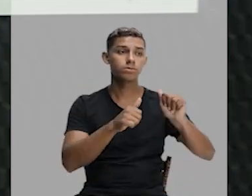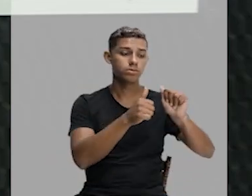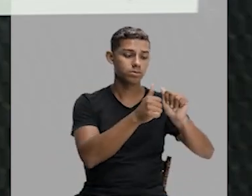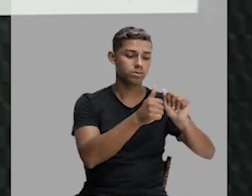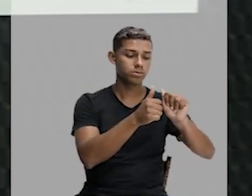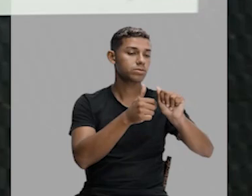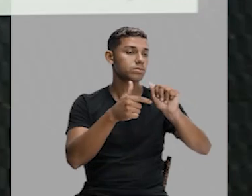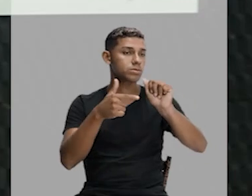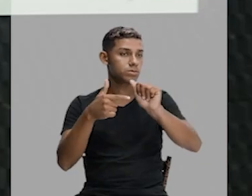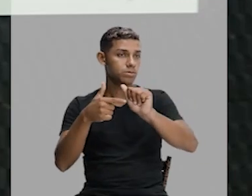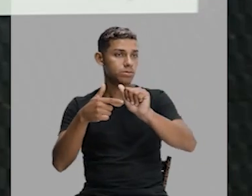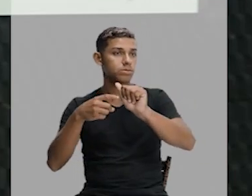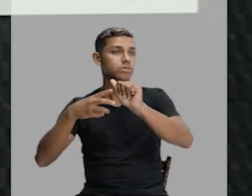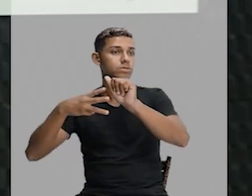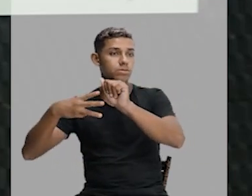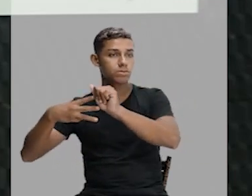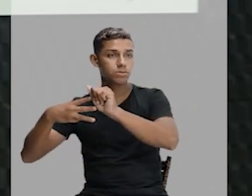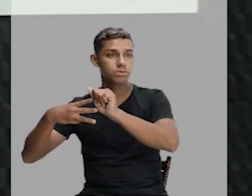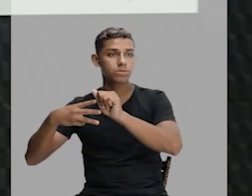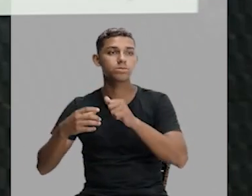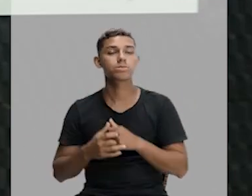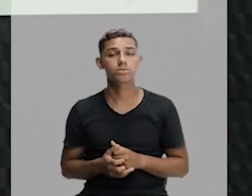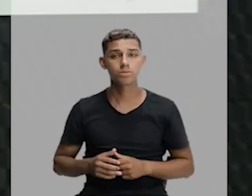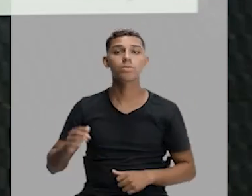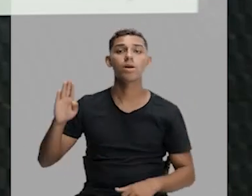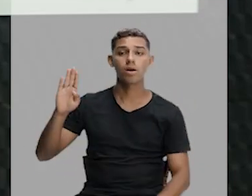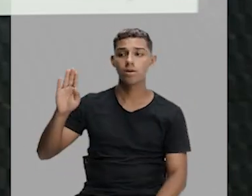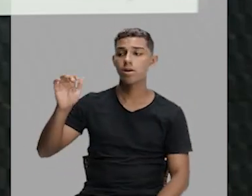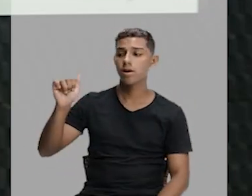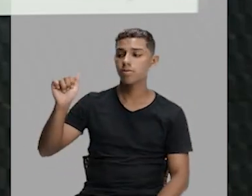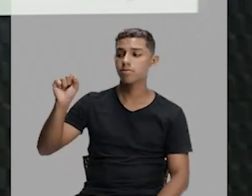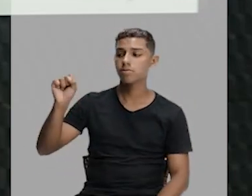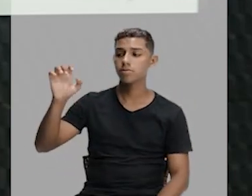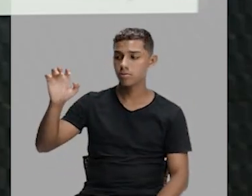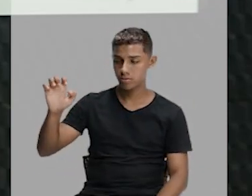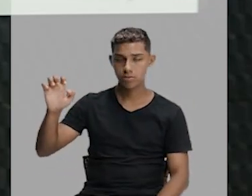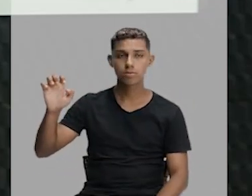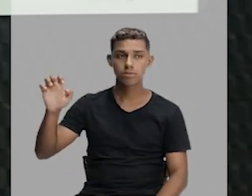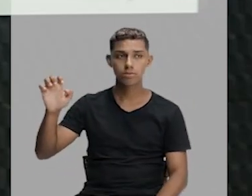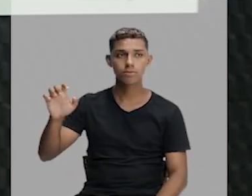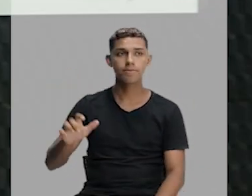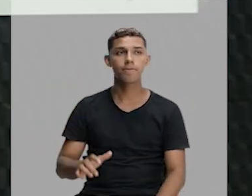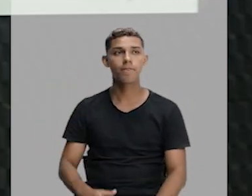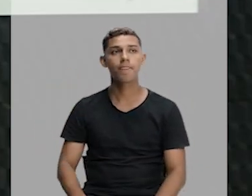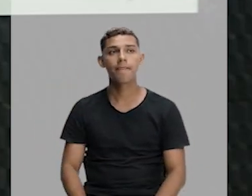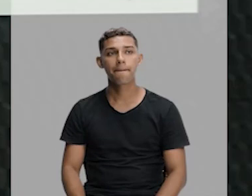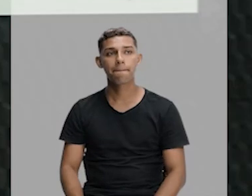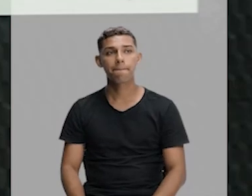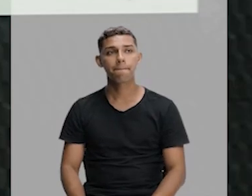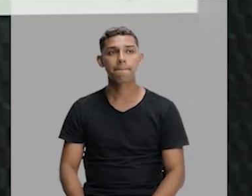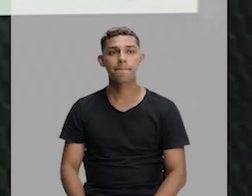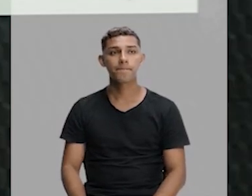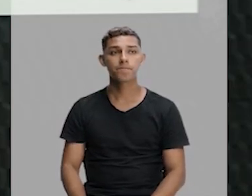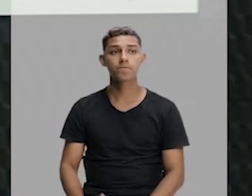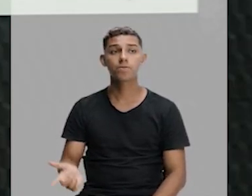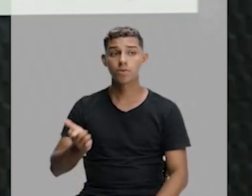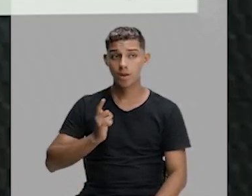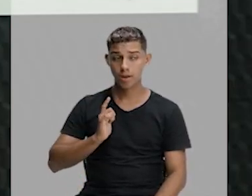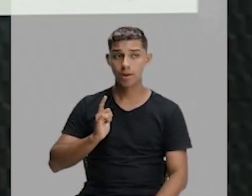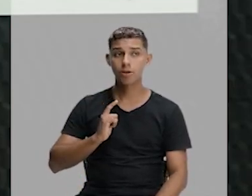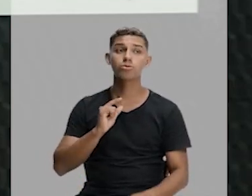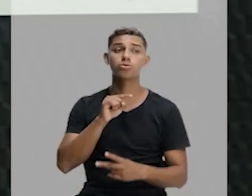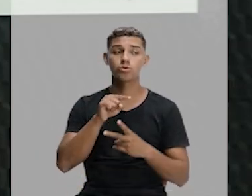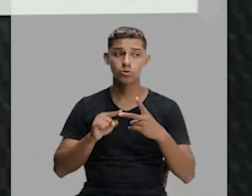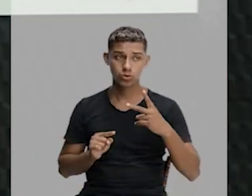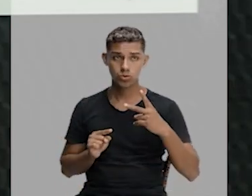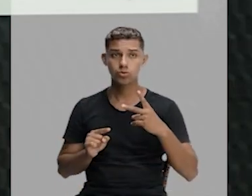A3 é o polígono da base. São as bases, tá? Então você tem duas